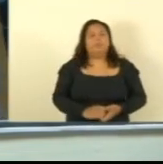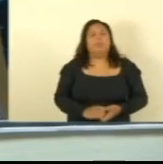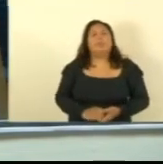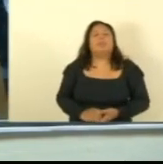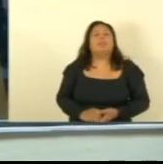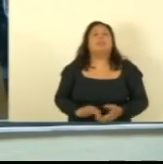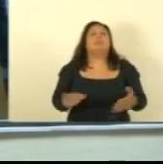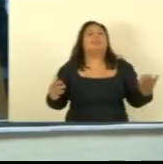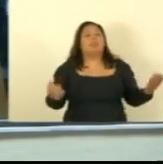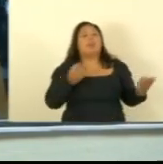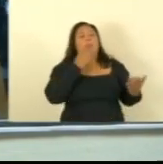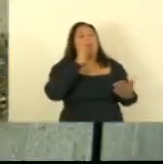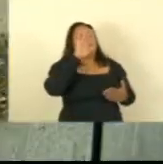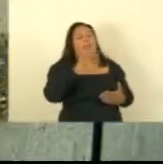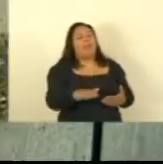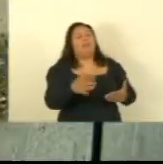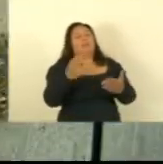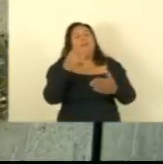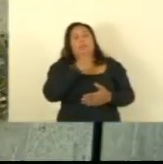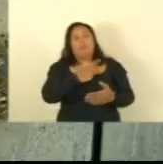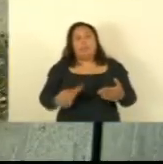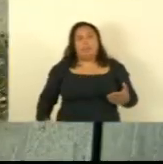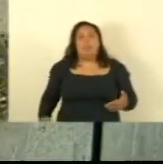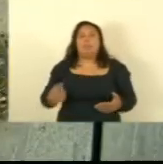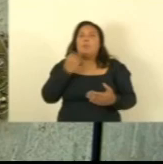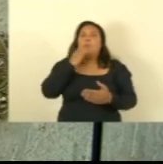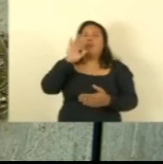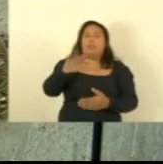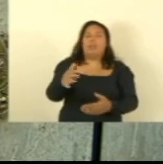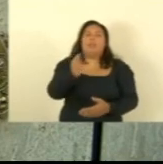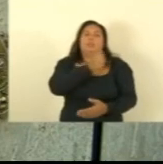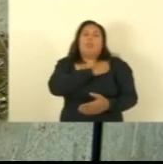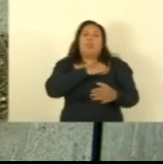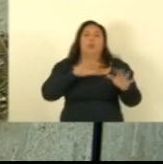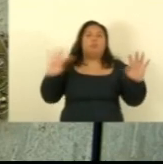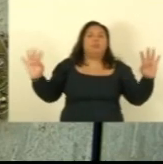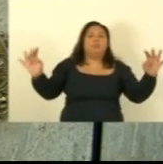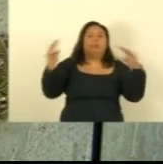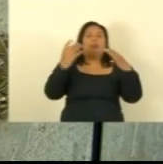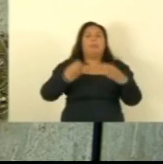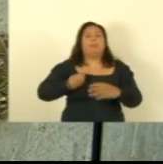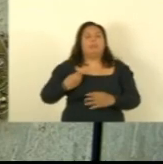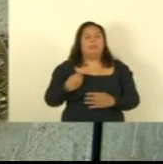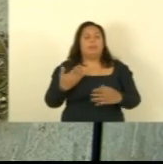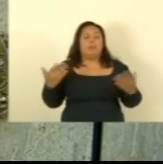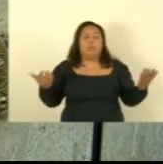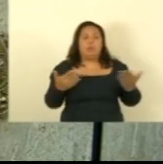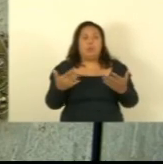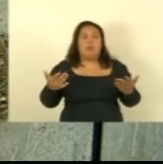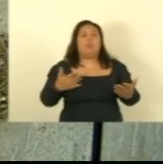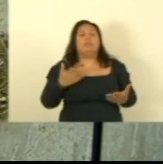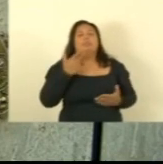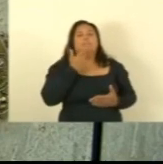Boa tarde, presidente, boa tarde, alunos, todos os presentes. E hoje eu vim aqui para